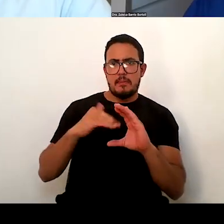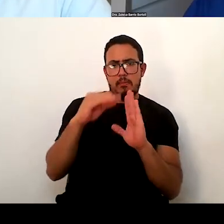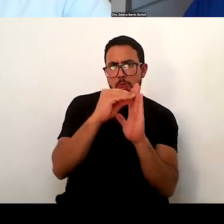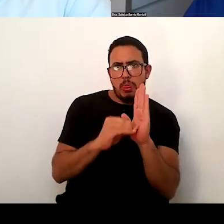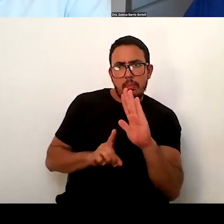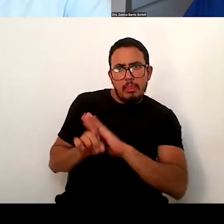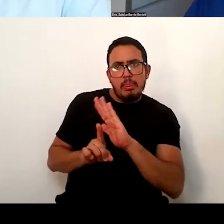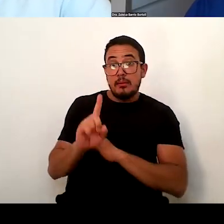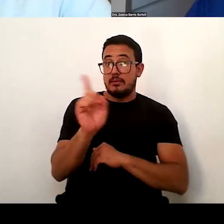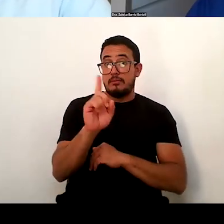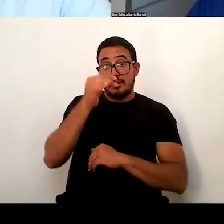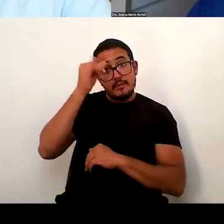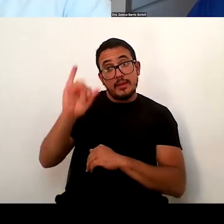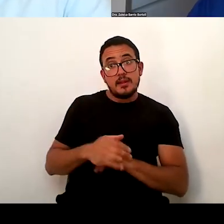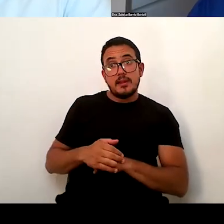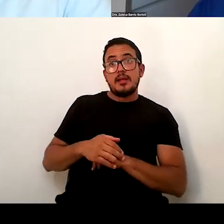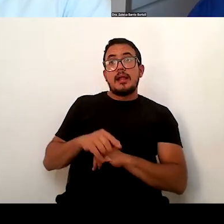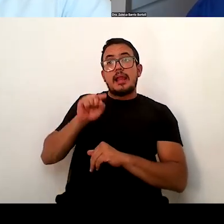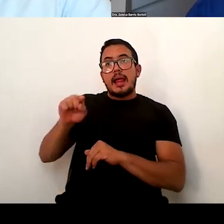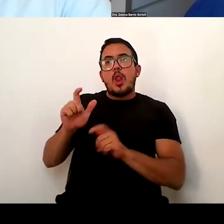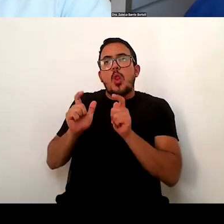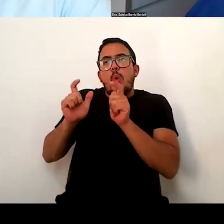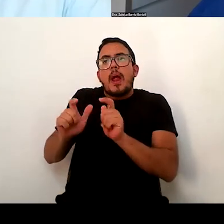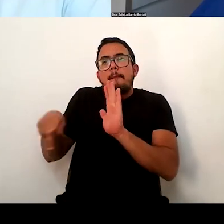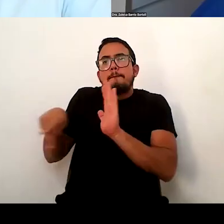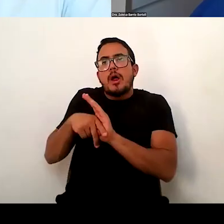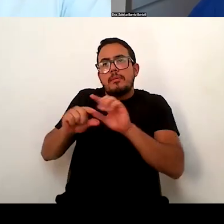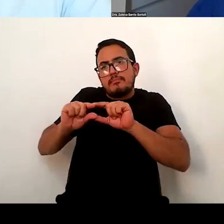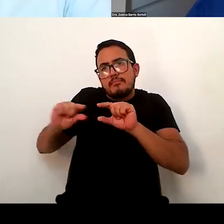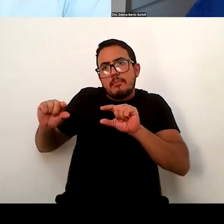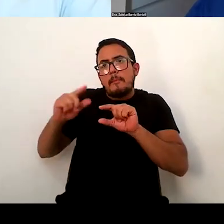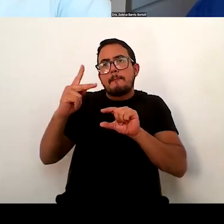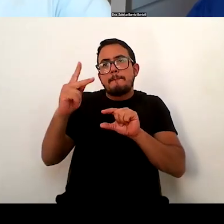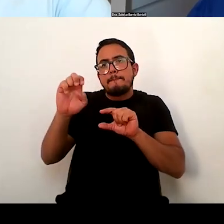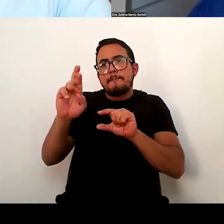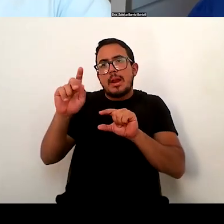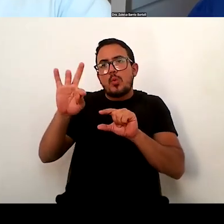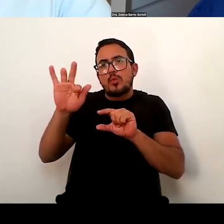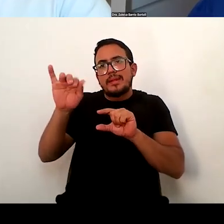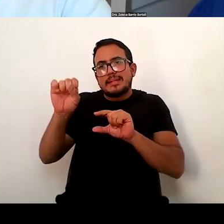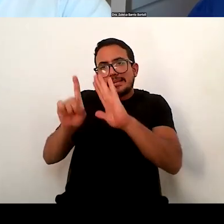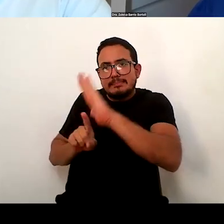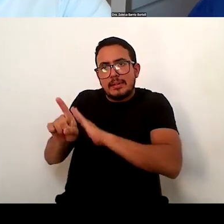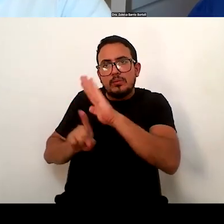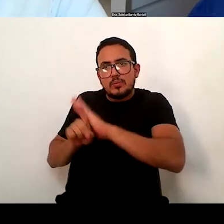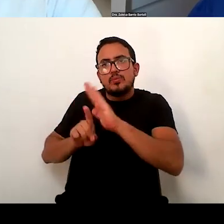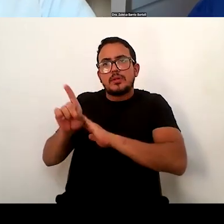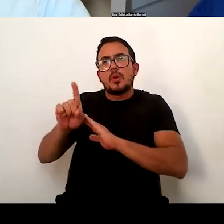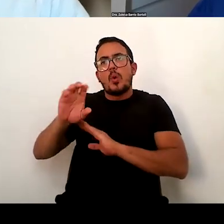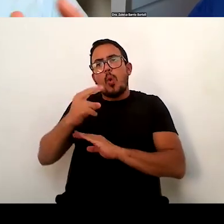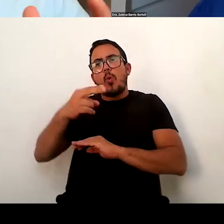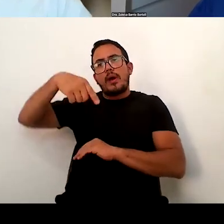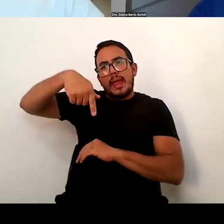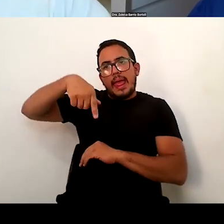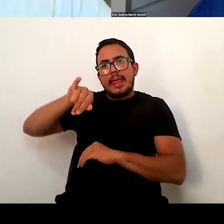da doutora, a gente vai fazer essa mediação para que ela possa responder. Tudo bem? É isso, gente. Eu acho que já dei todos os